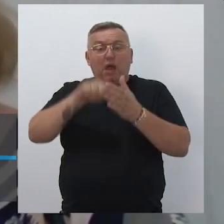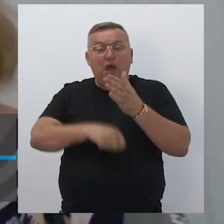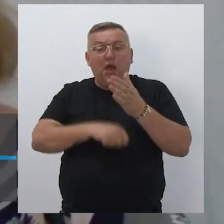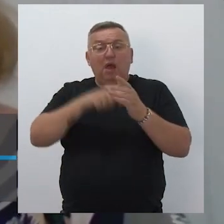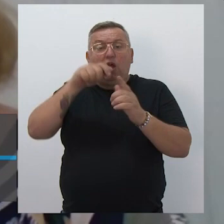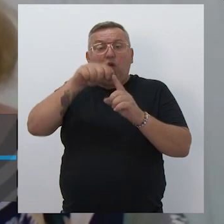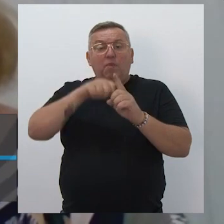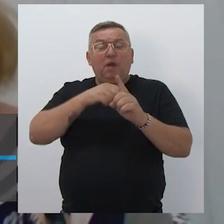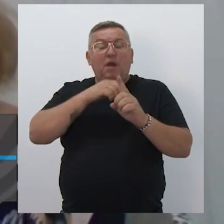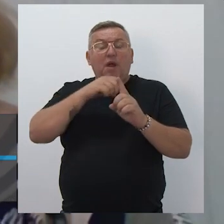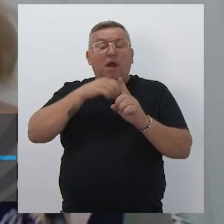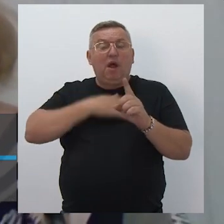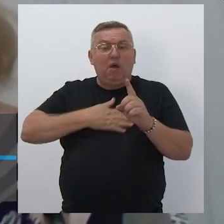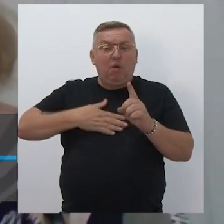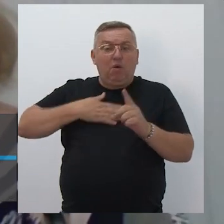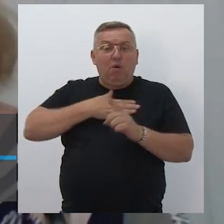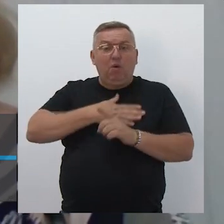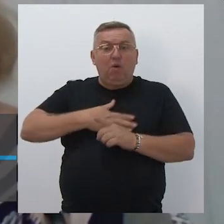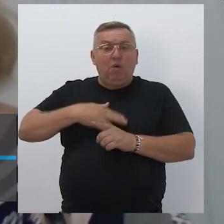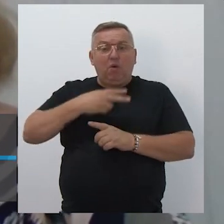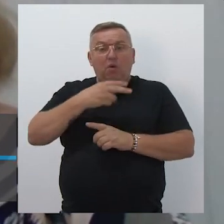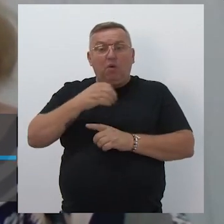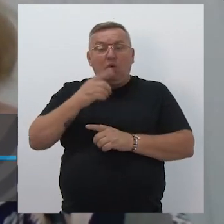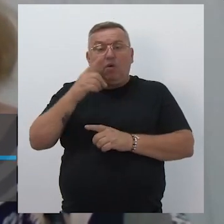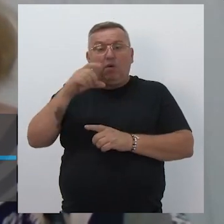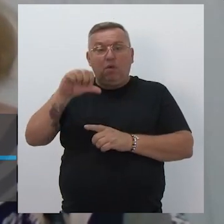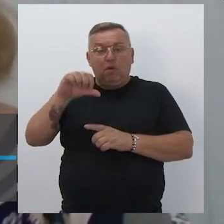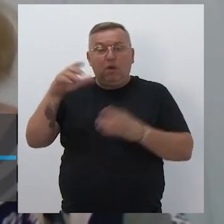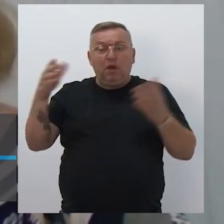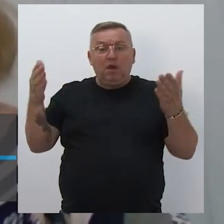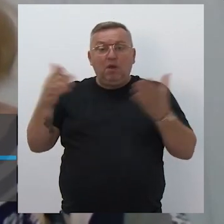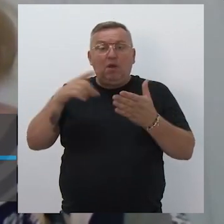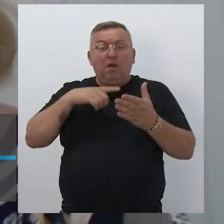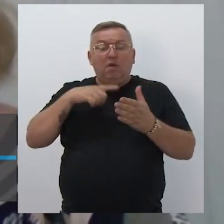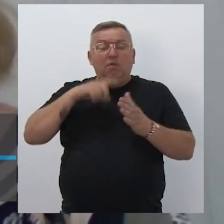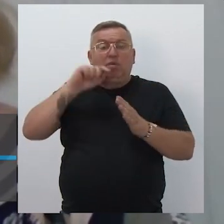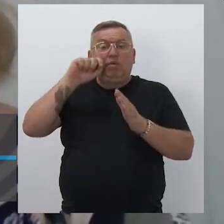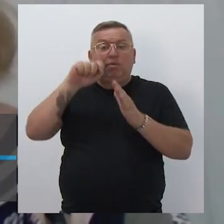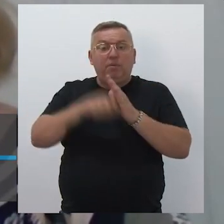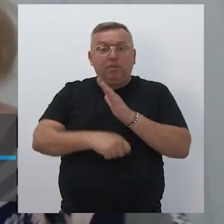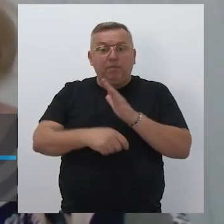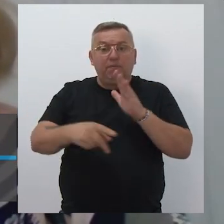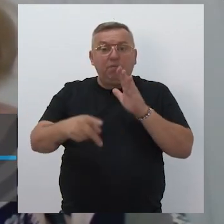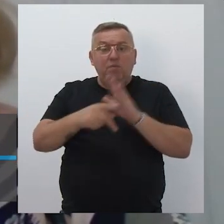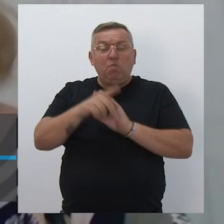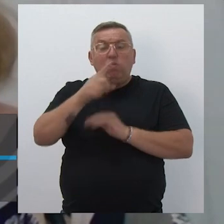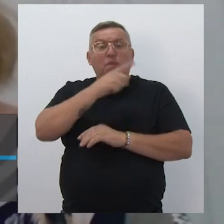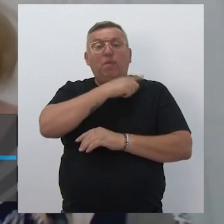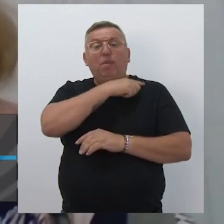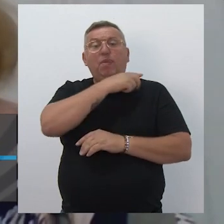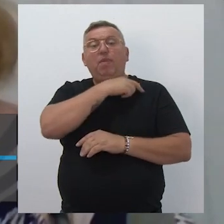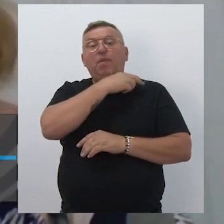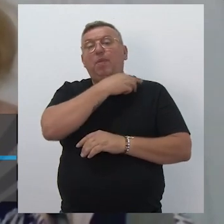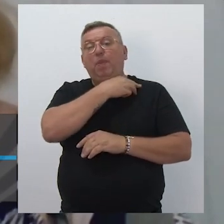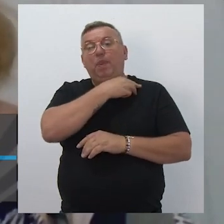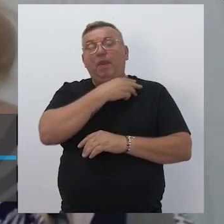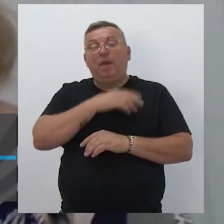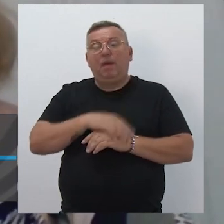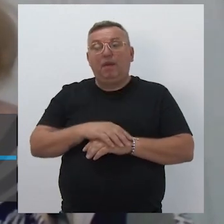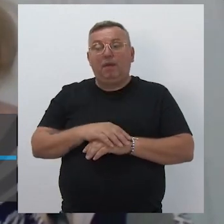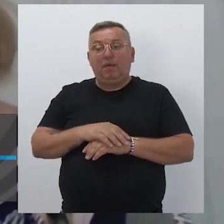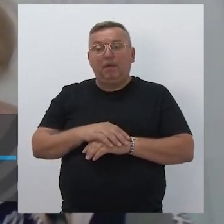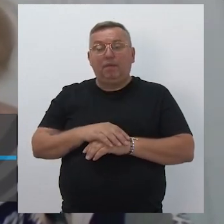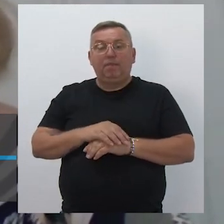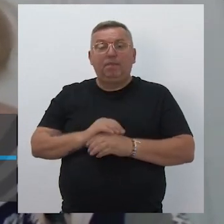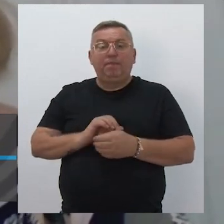de 2019. E nesse ano, então, tivemos a homologação do currículo da etapa do ensino médio. Você passa um